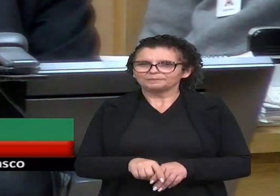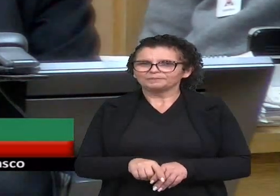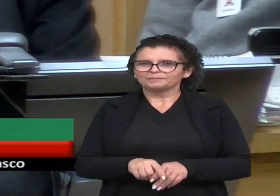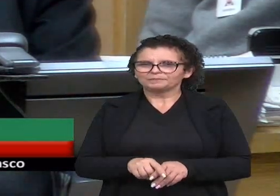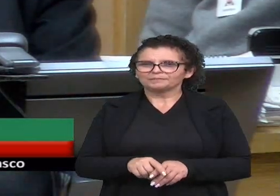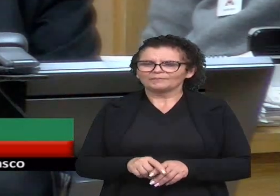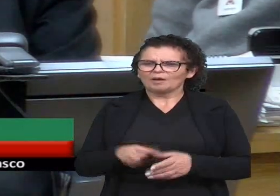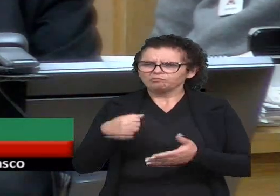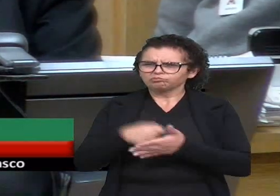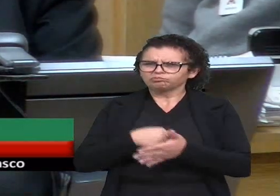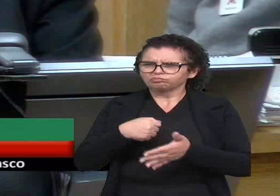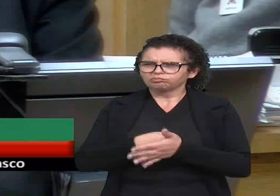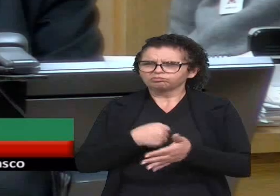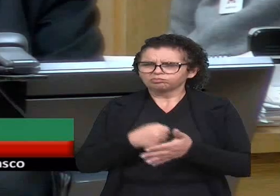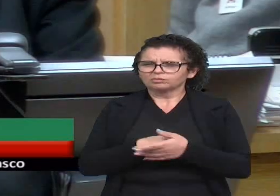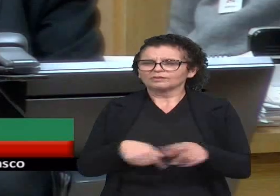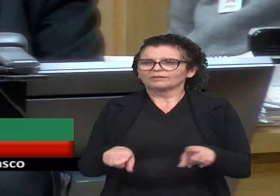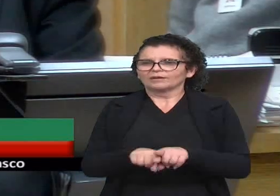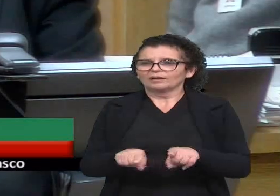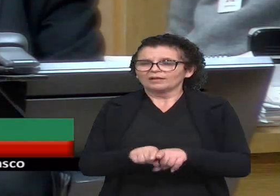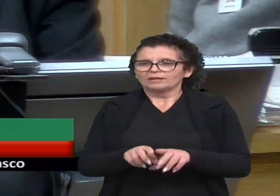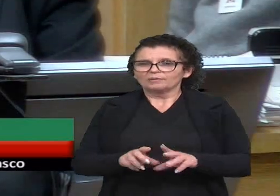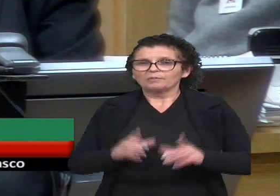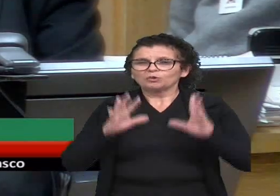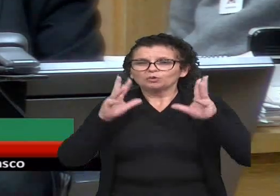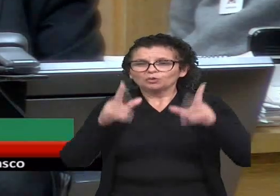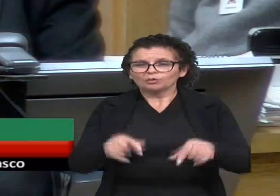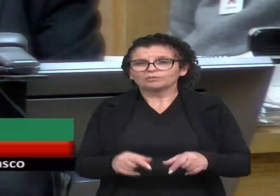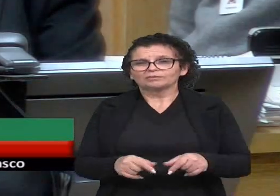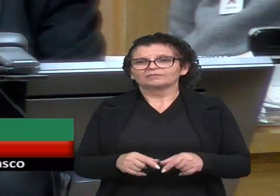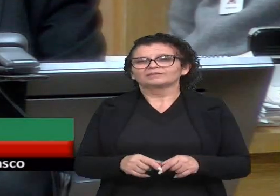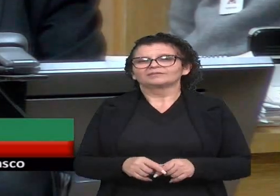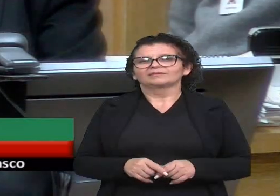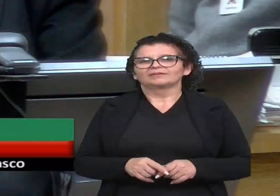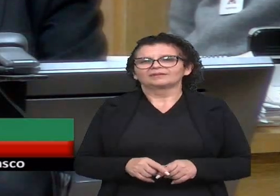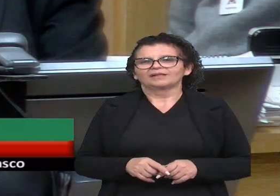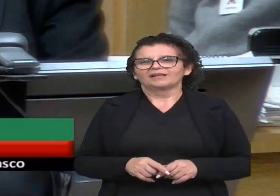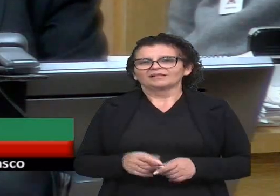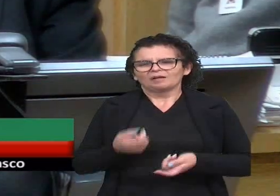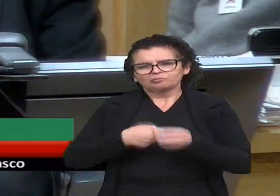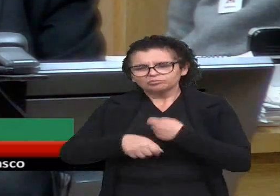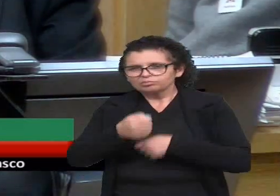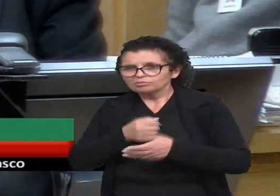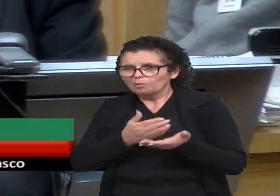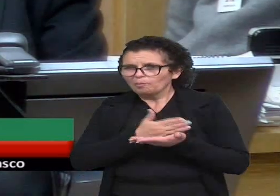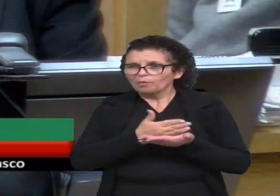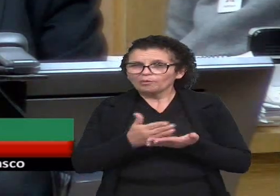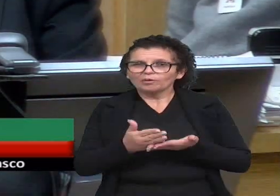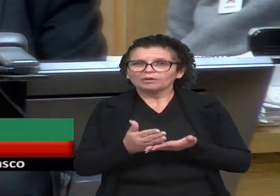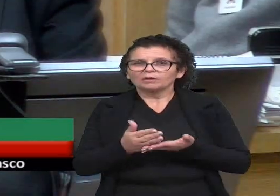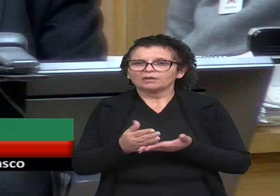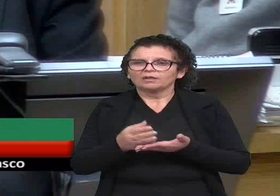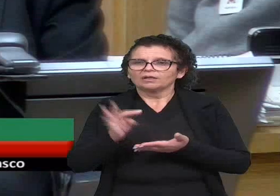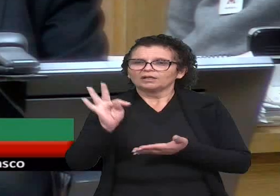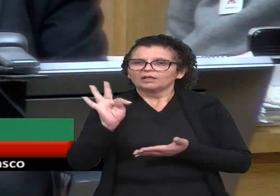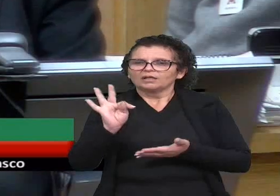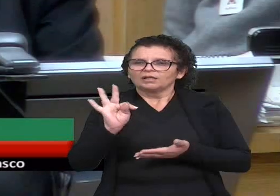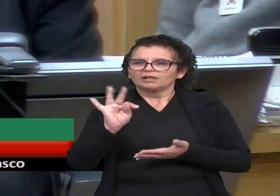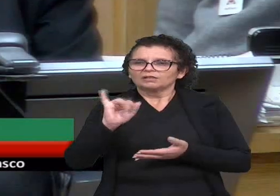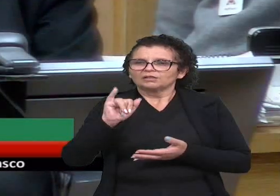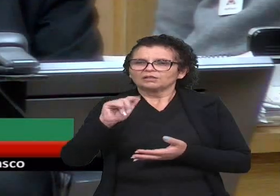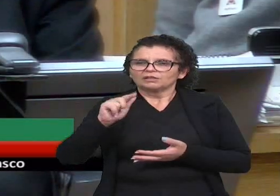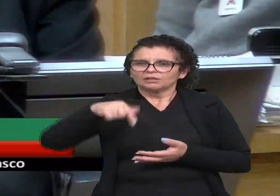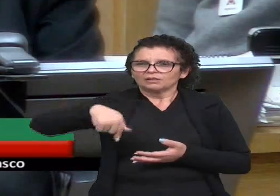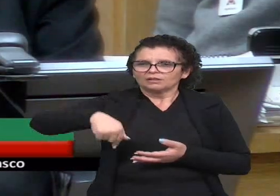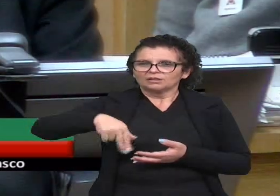brigador, lutador e causador de toda essa IDM que lutou lá do início, Tiquinho, queria parabenizar